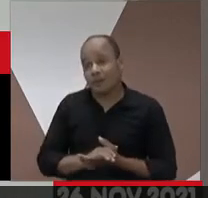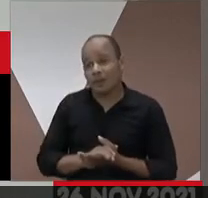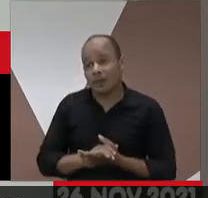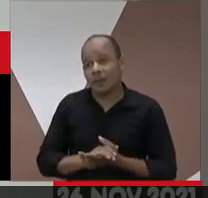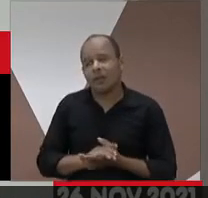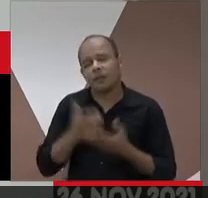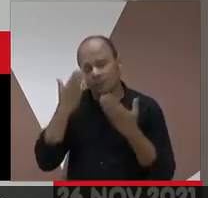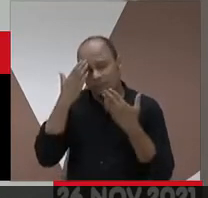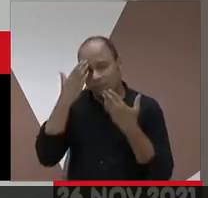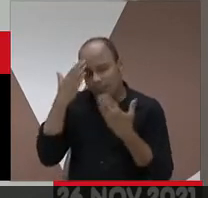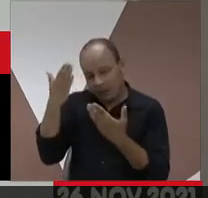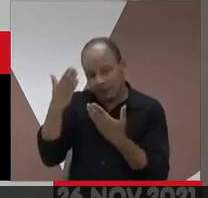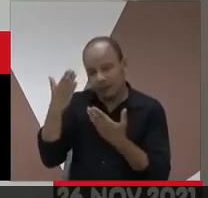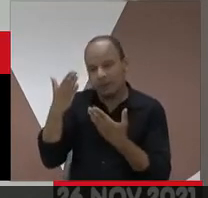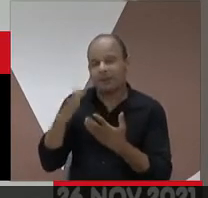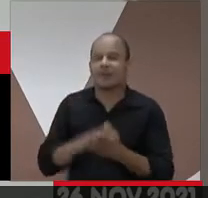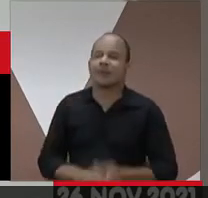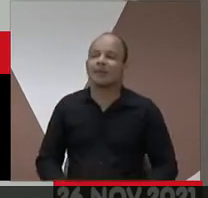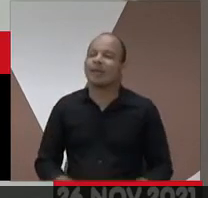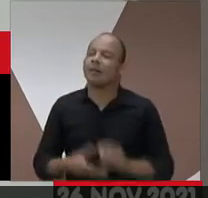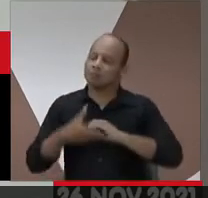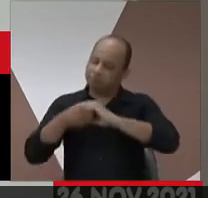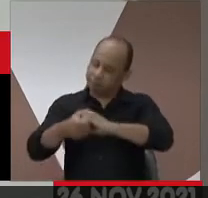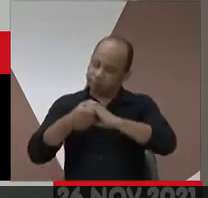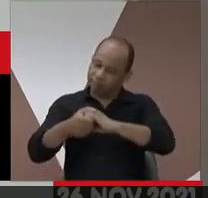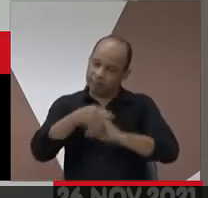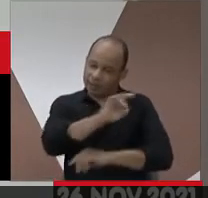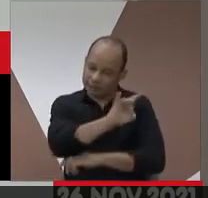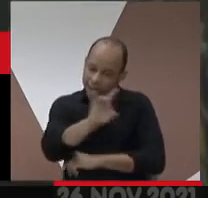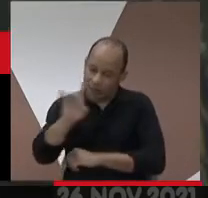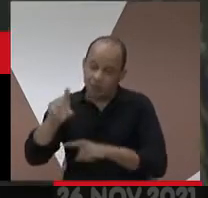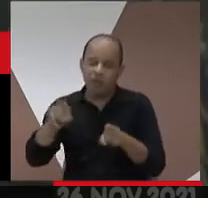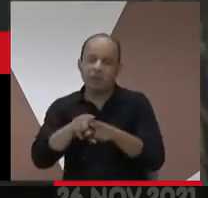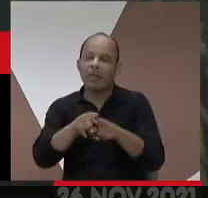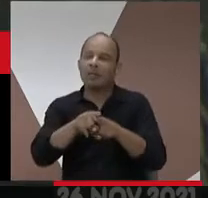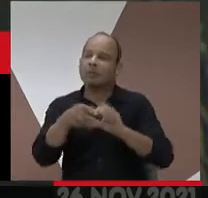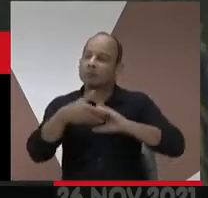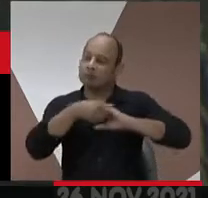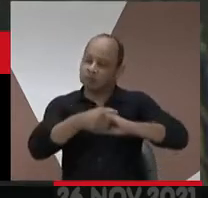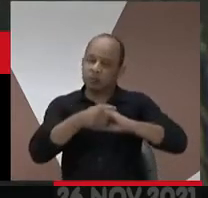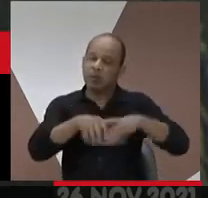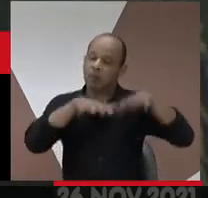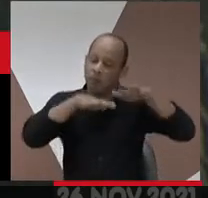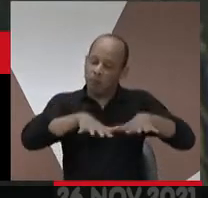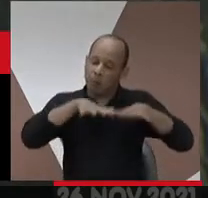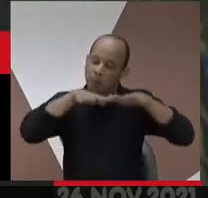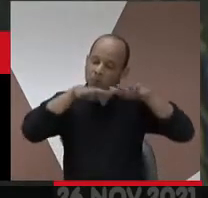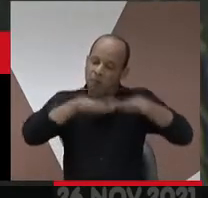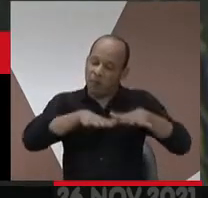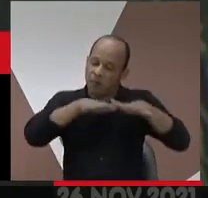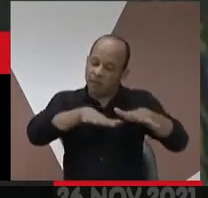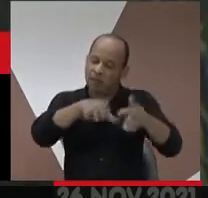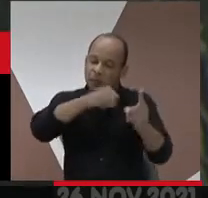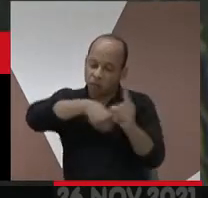governo do Estado. Quero cumprimentar, em especial, os movimentos sociais que estão aqui mobilizados